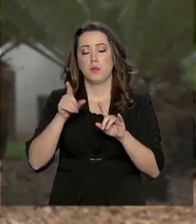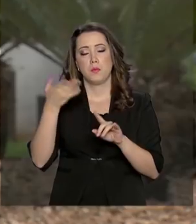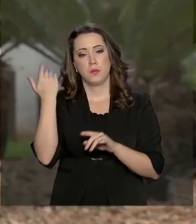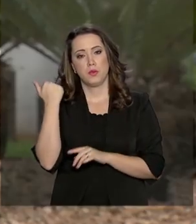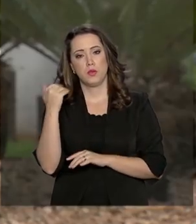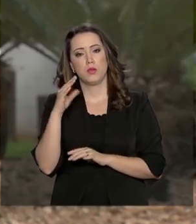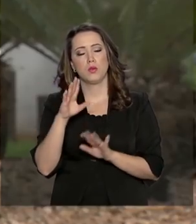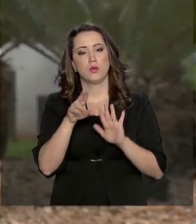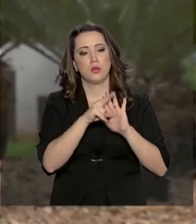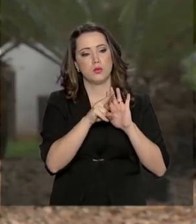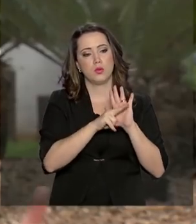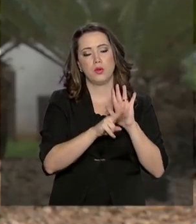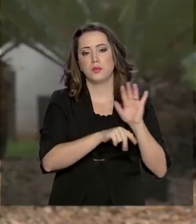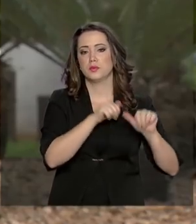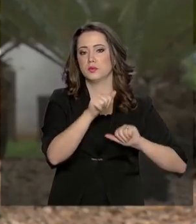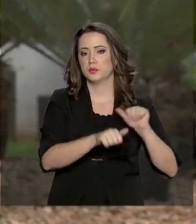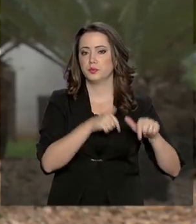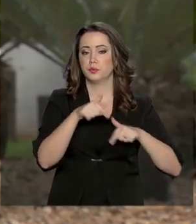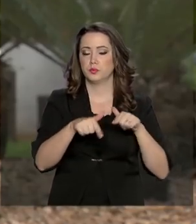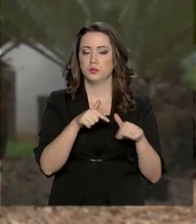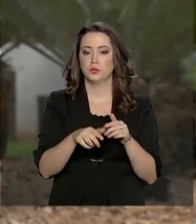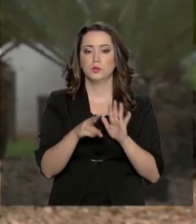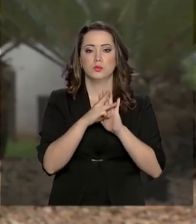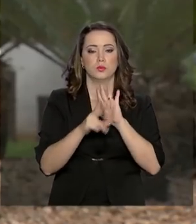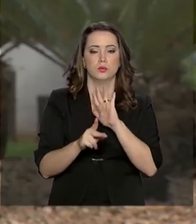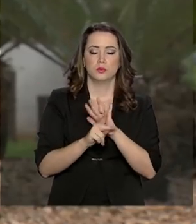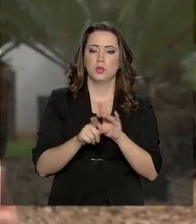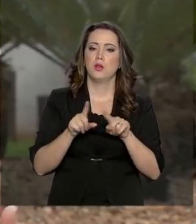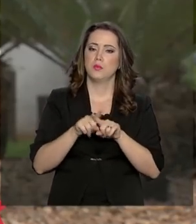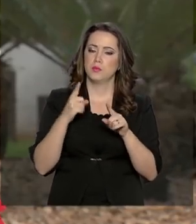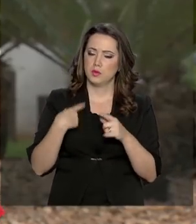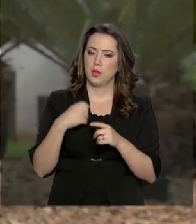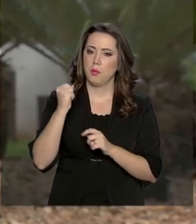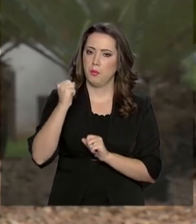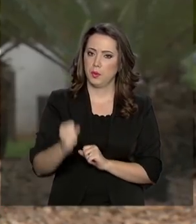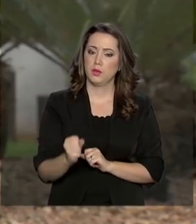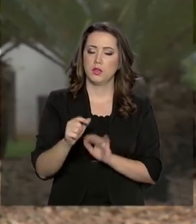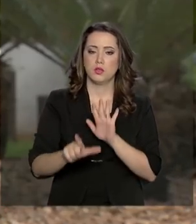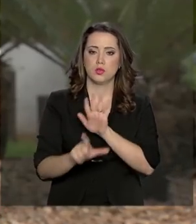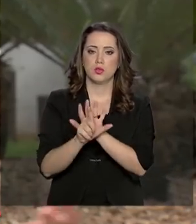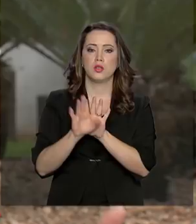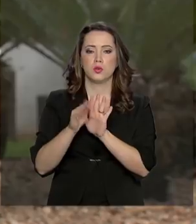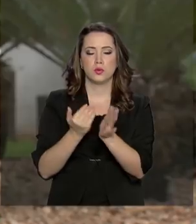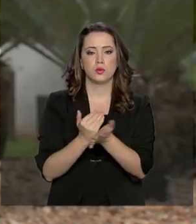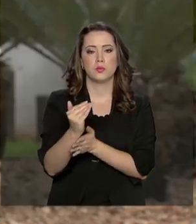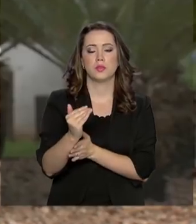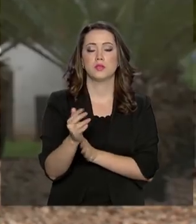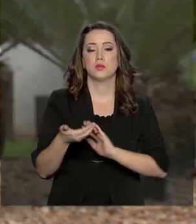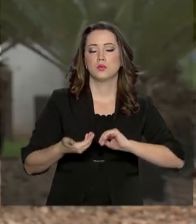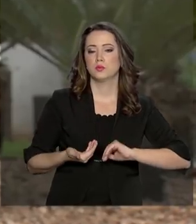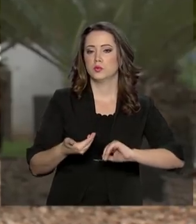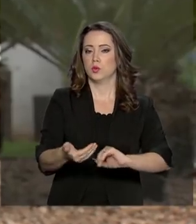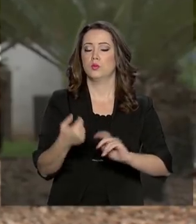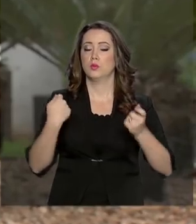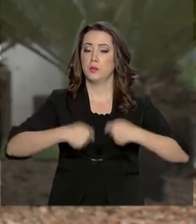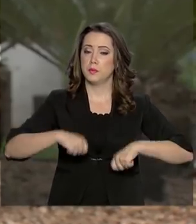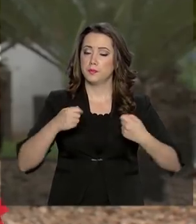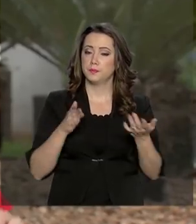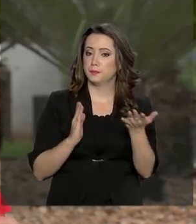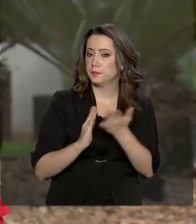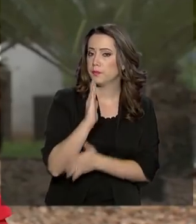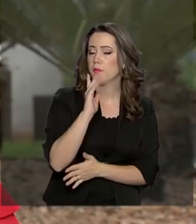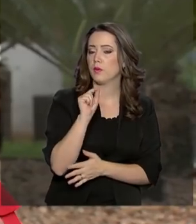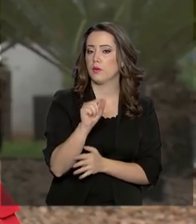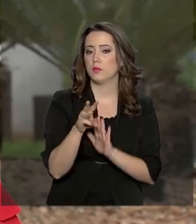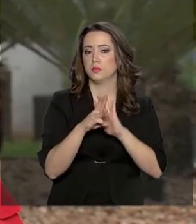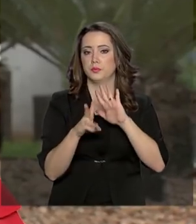última reforma trabalhista. E essa medida provisória ela tem força de lei e já está em vigor. O Congresso Nacional precisa aprovar